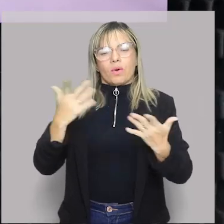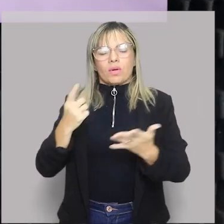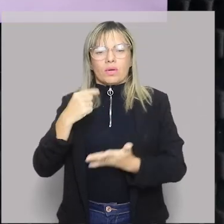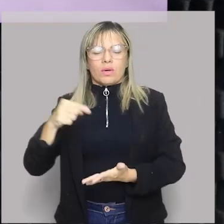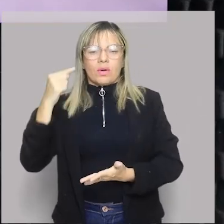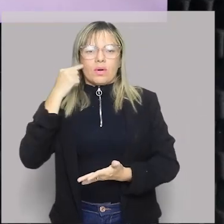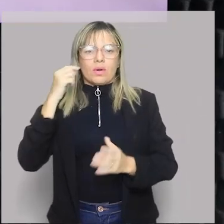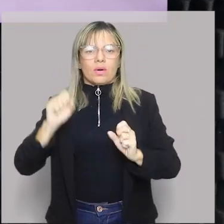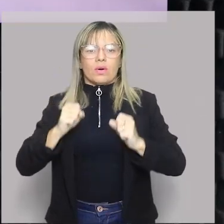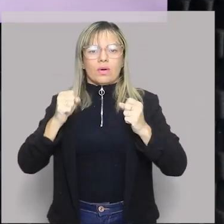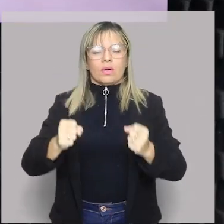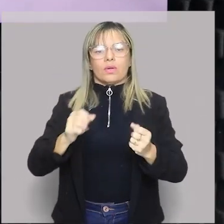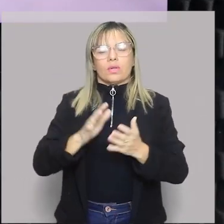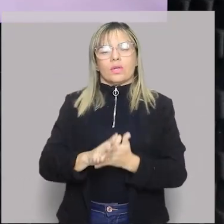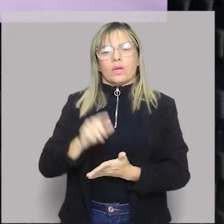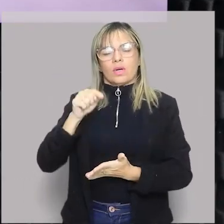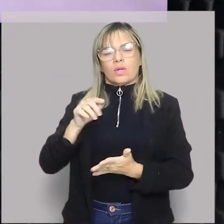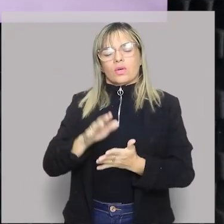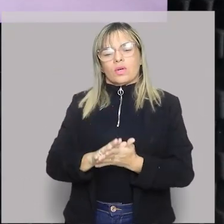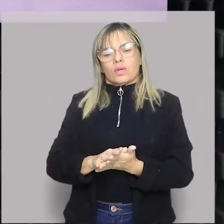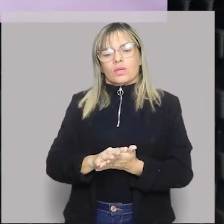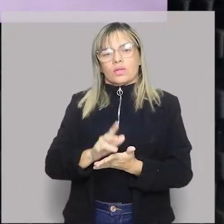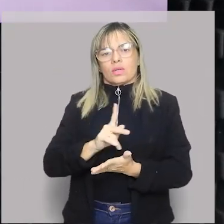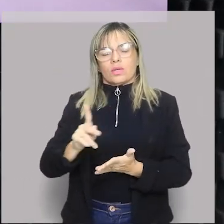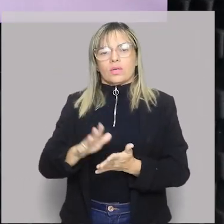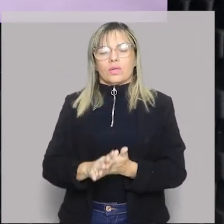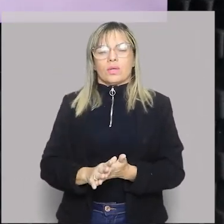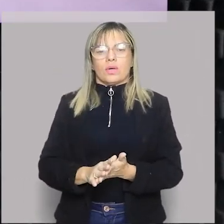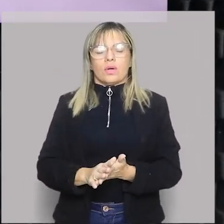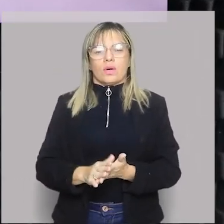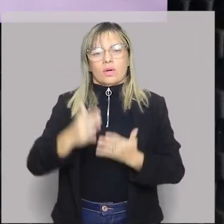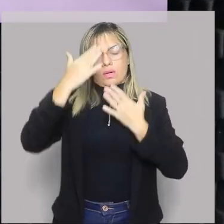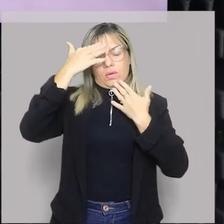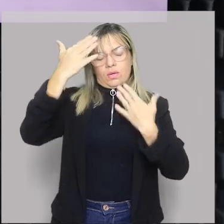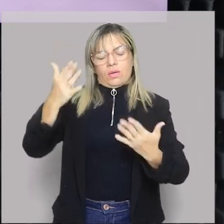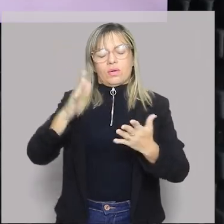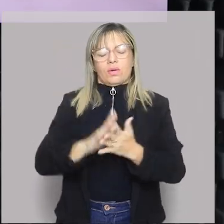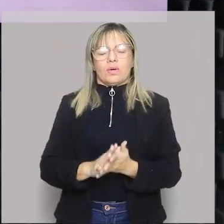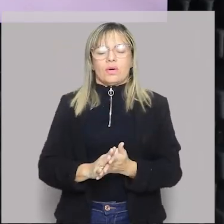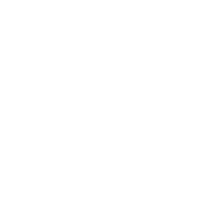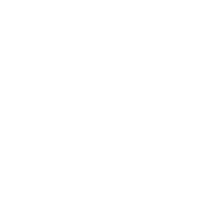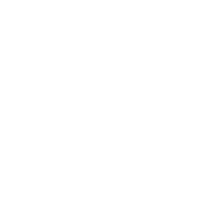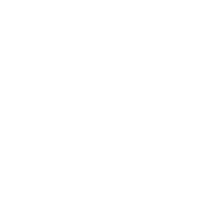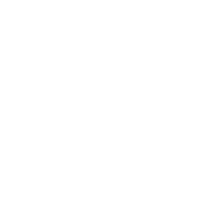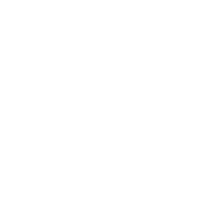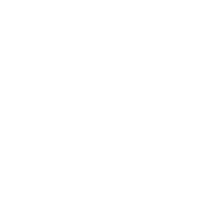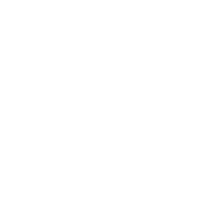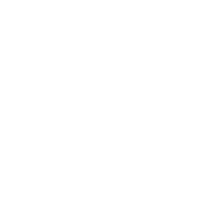professor. Muito obrigada e um beijo no coração de vocês e até nossa próxima aula.